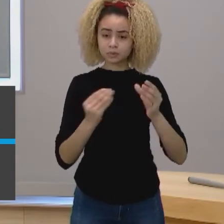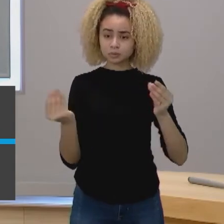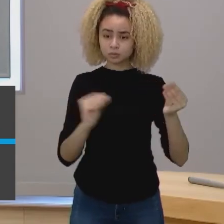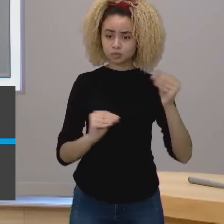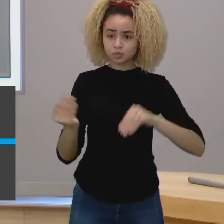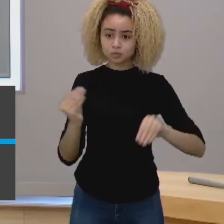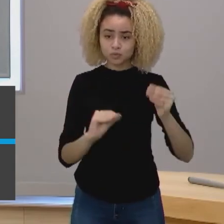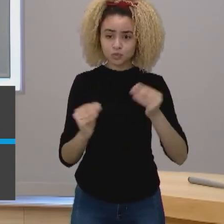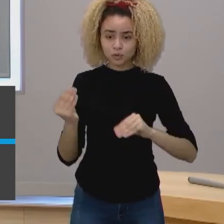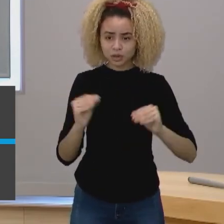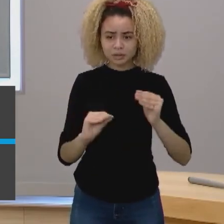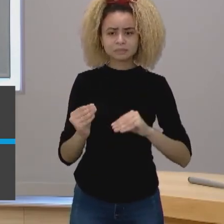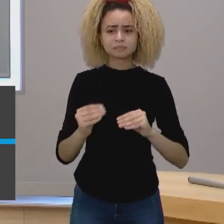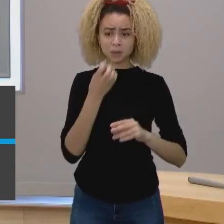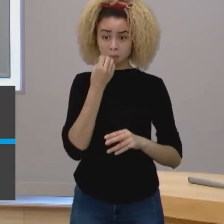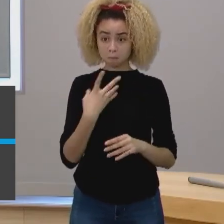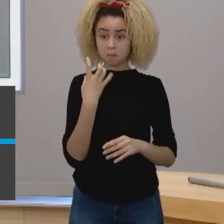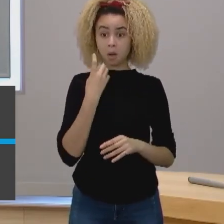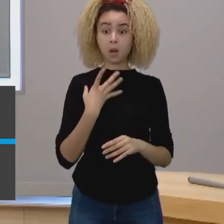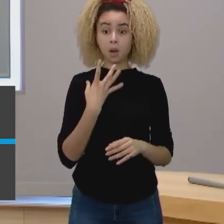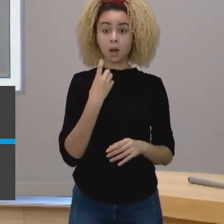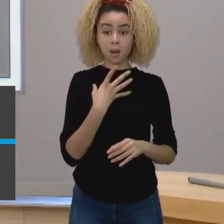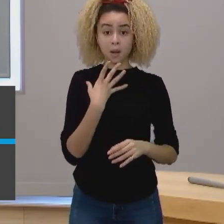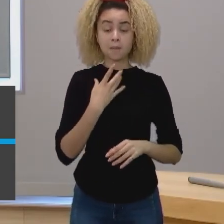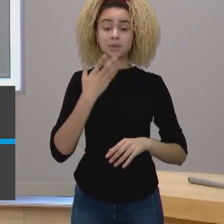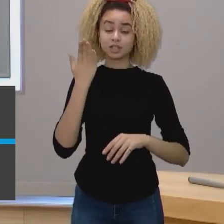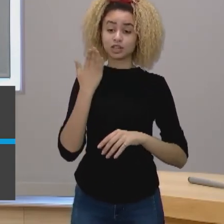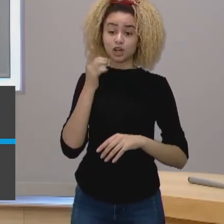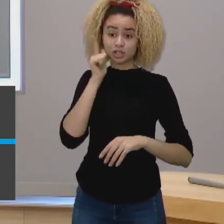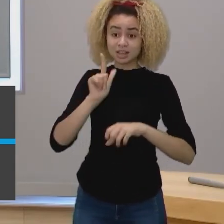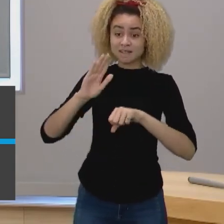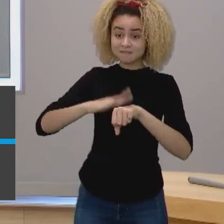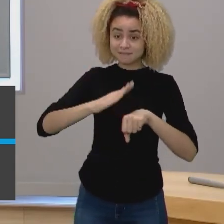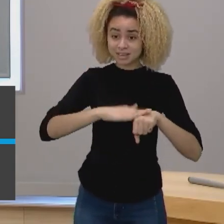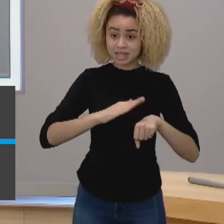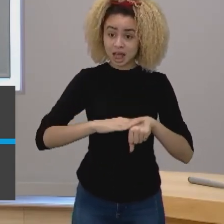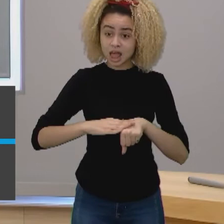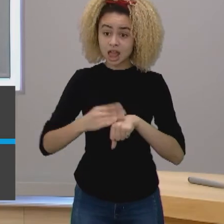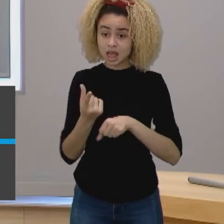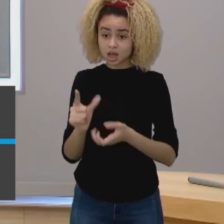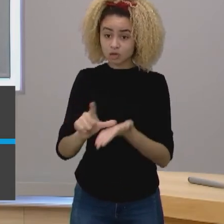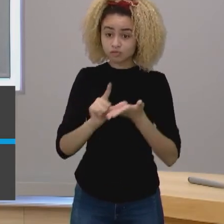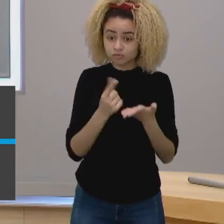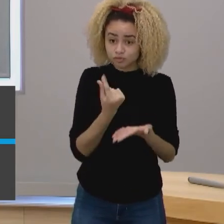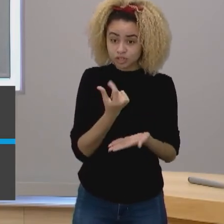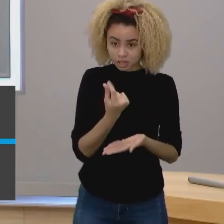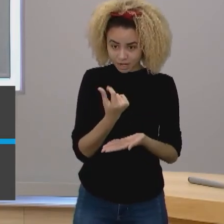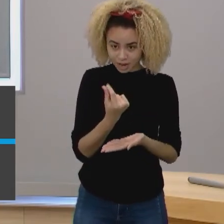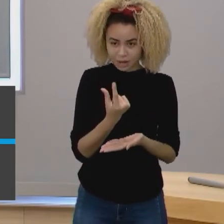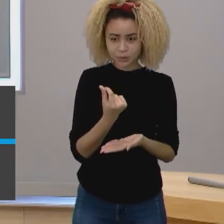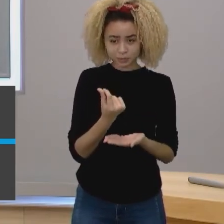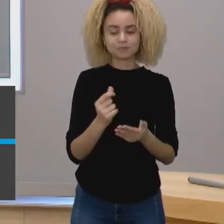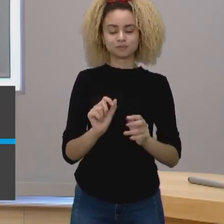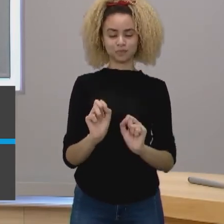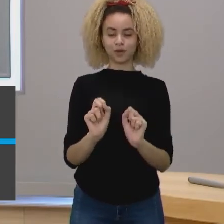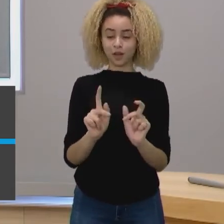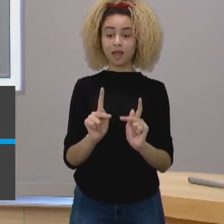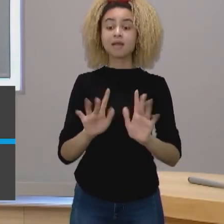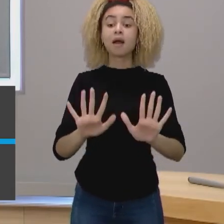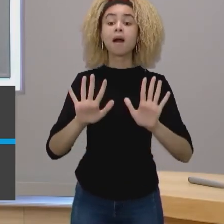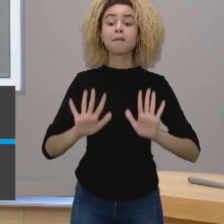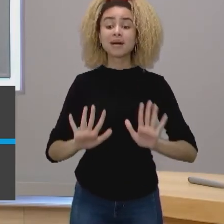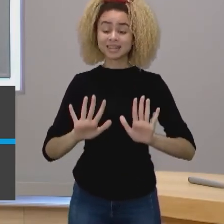isso tudo é bom, né, para produzir bastante e para lucrar, né? Esse é o senso comum. Pois bem,